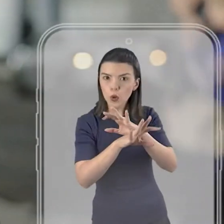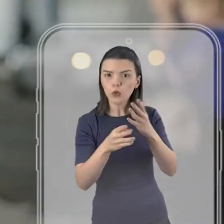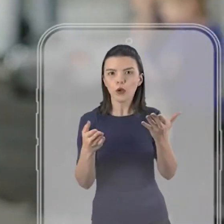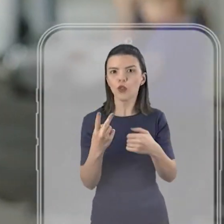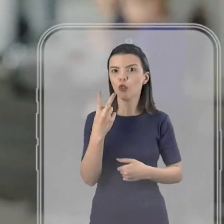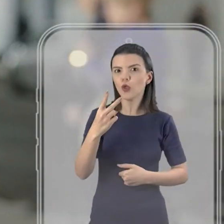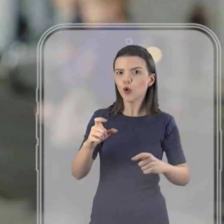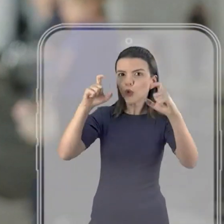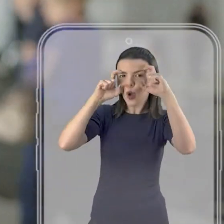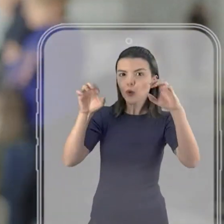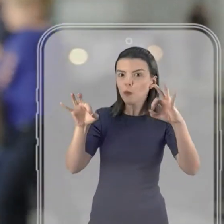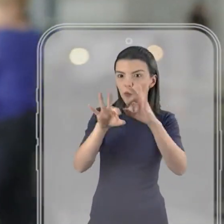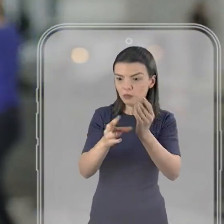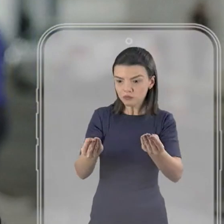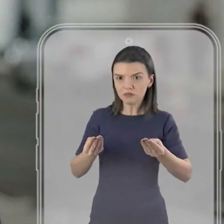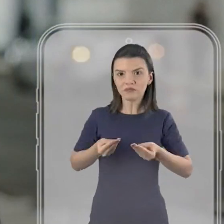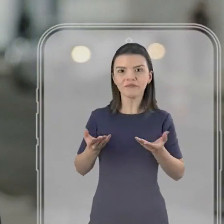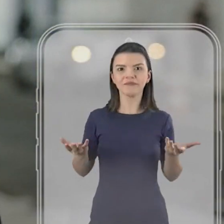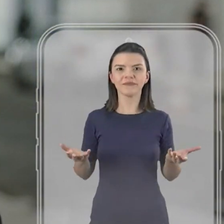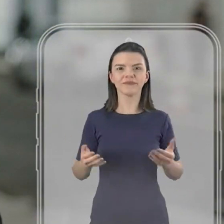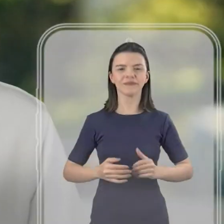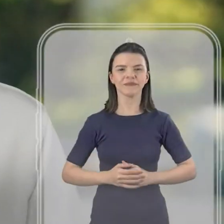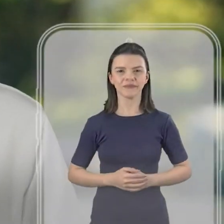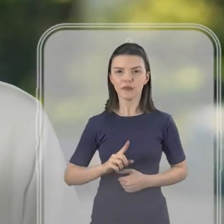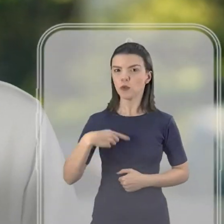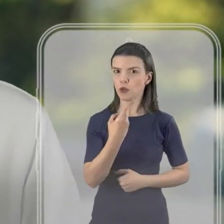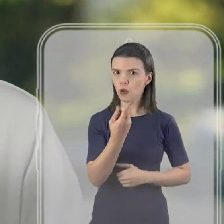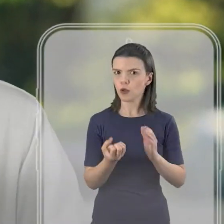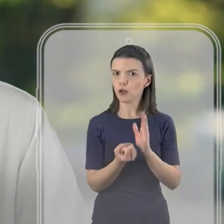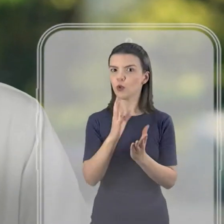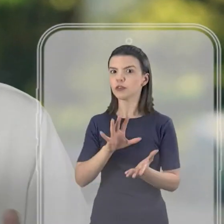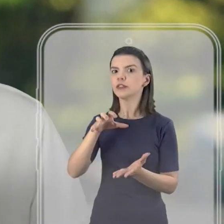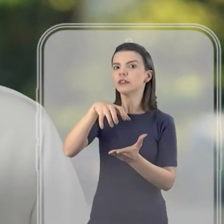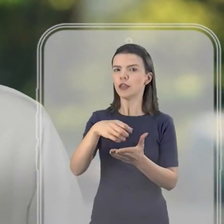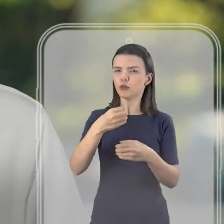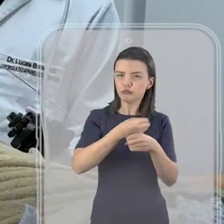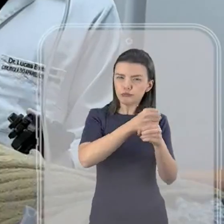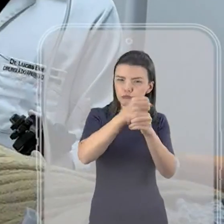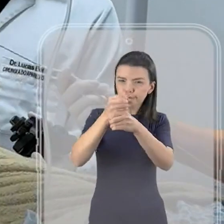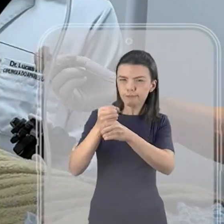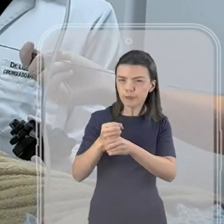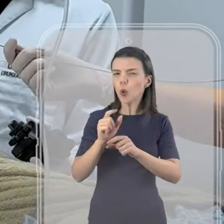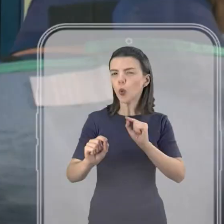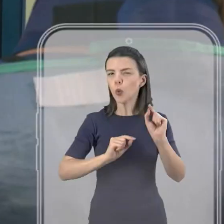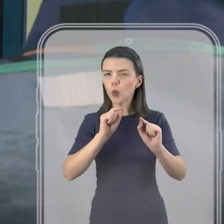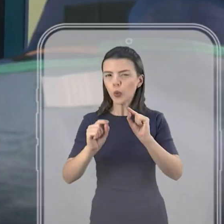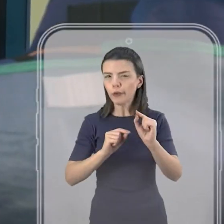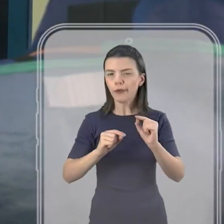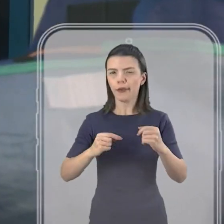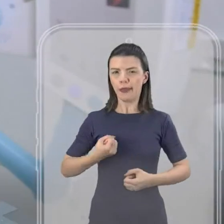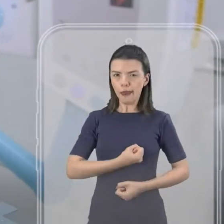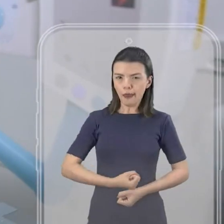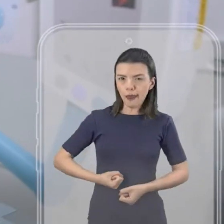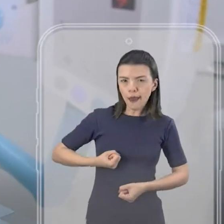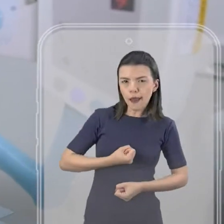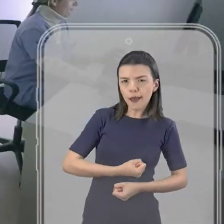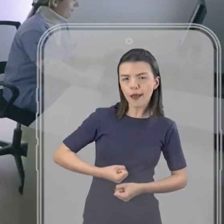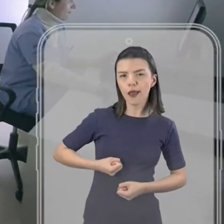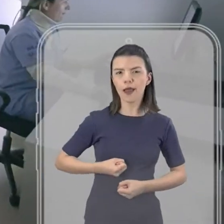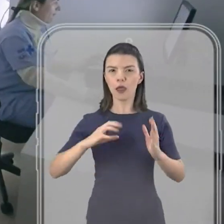atendida. Estou saindo com dois óculos ali, um para perto e um para longe. Meu Deus! Fizemos um centro de diagnóstico, colonoscopia, endoscopia,